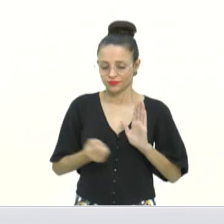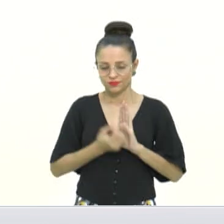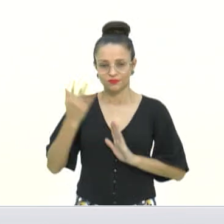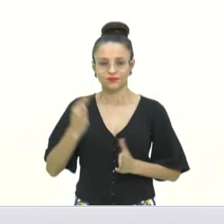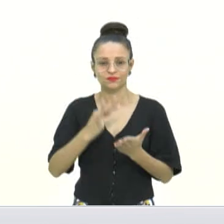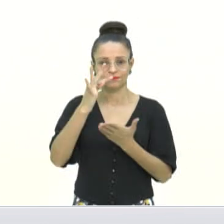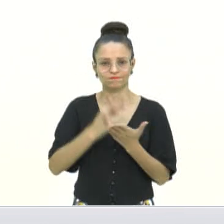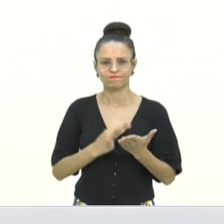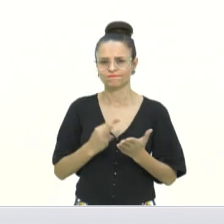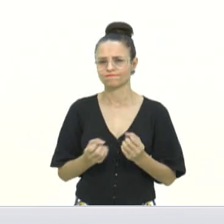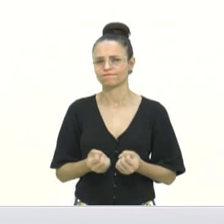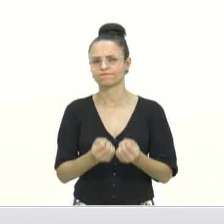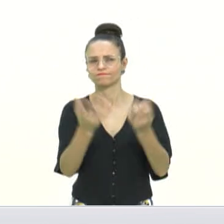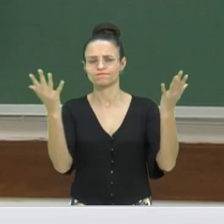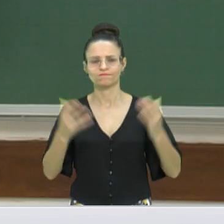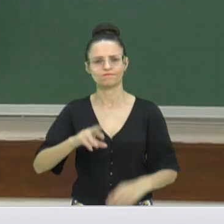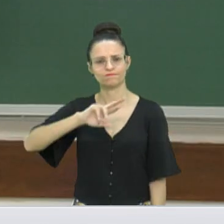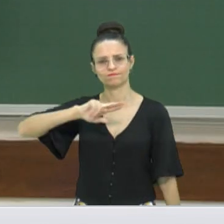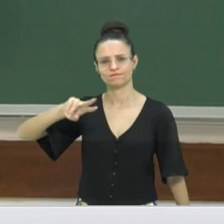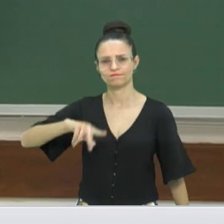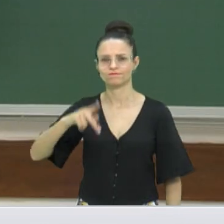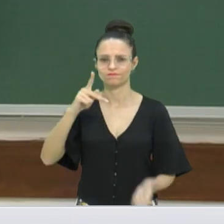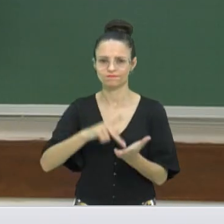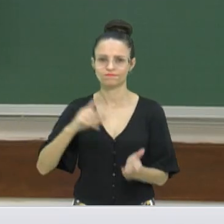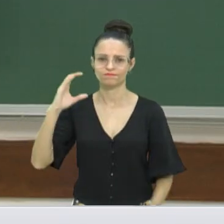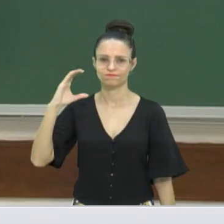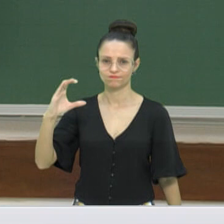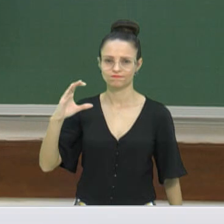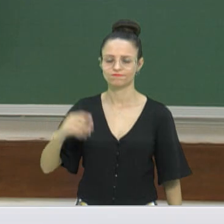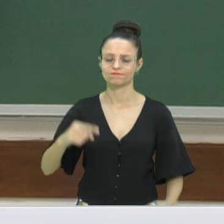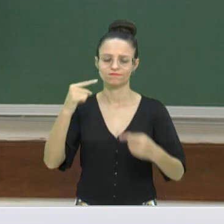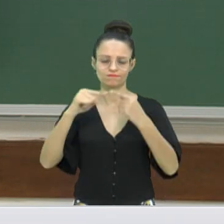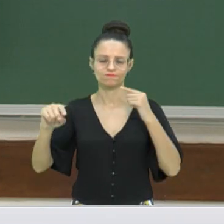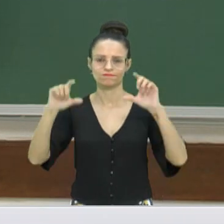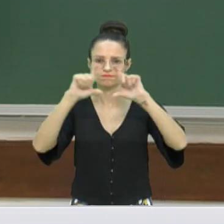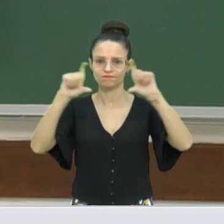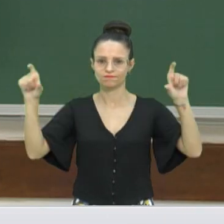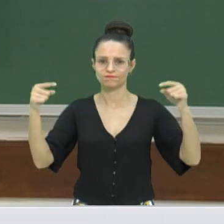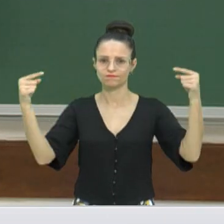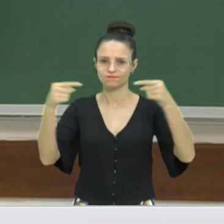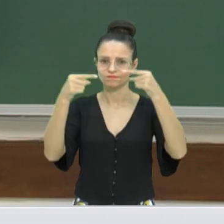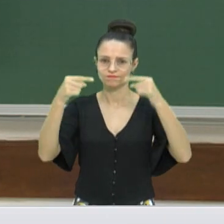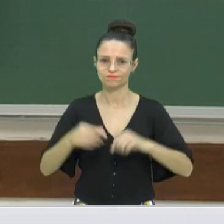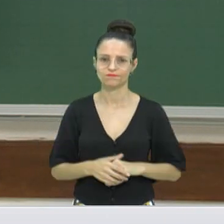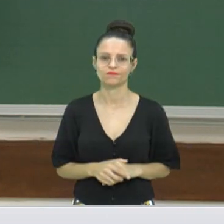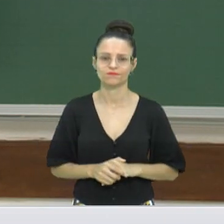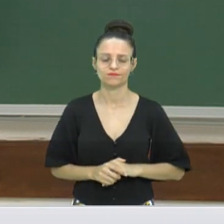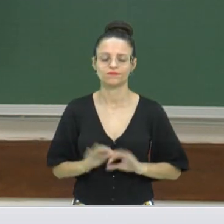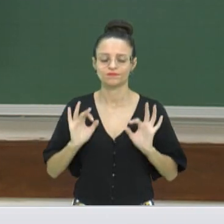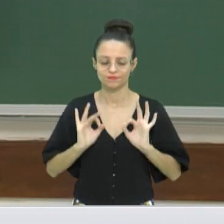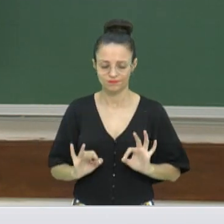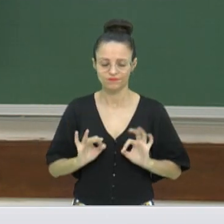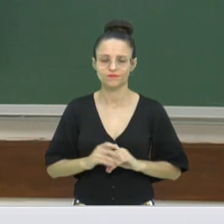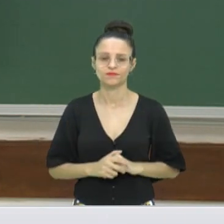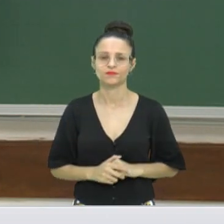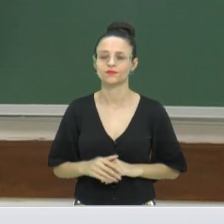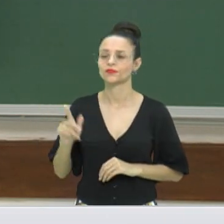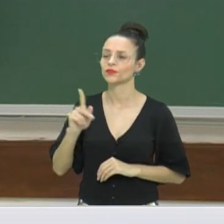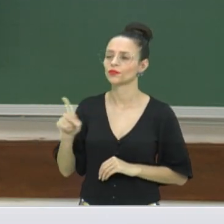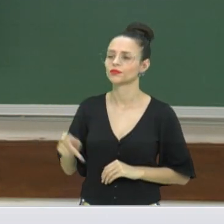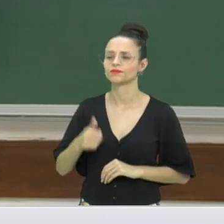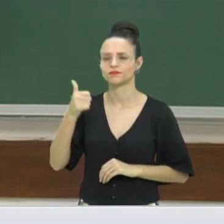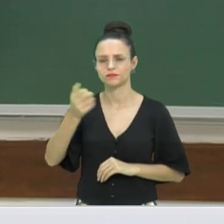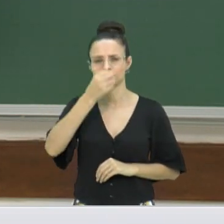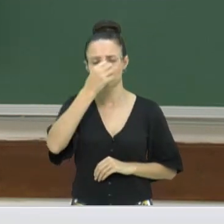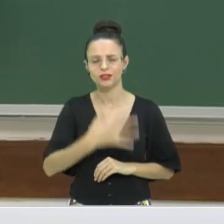por aí que não é verdadeiro, tá certo? Então a letra C não condiz com o nosso enunciado, tá certo? Professora, tudo